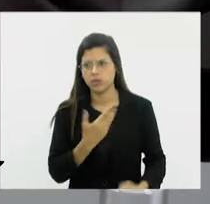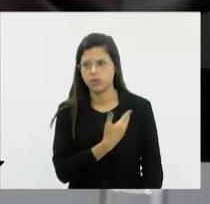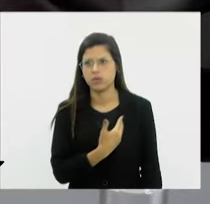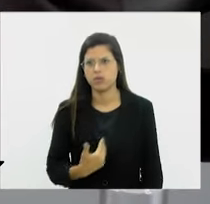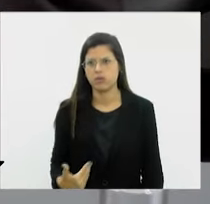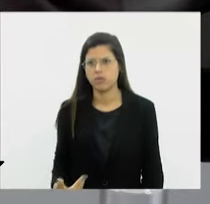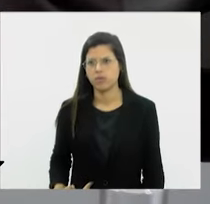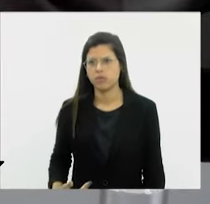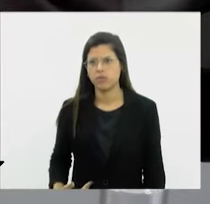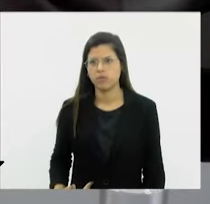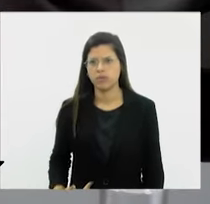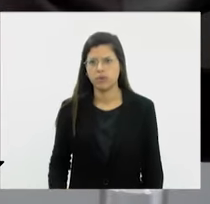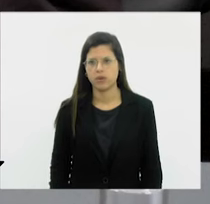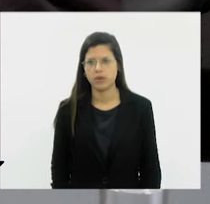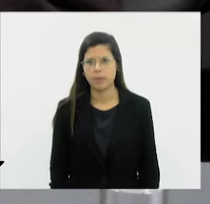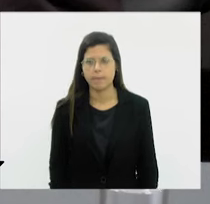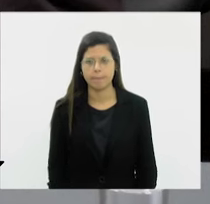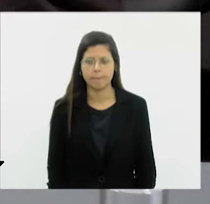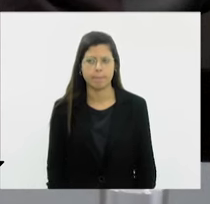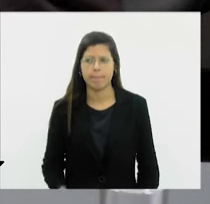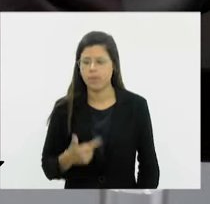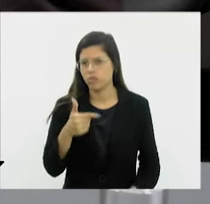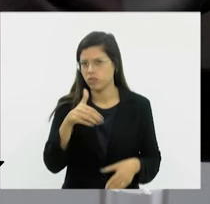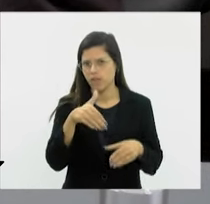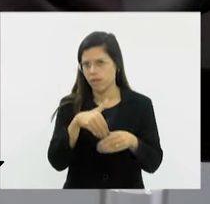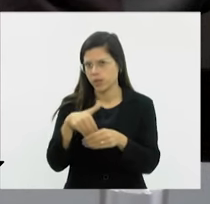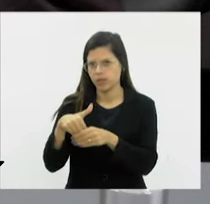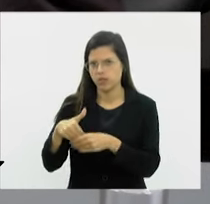Porque a tese era não, seguinte... Não entrou em votação.